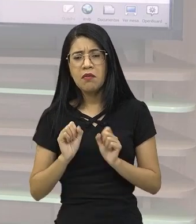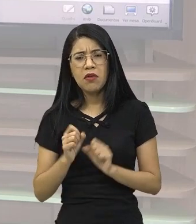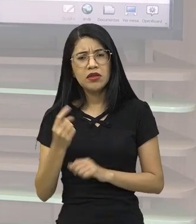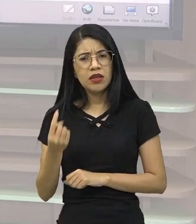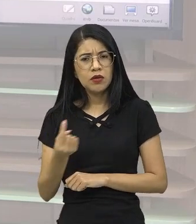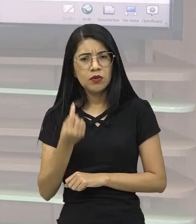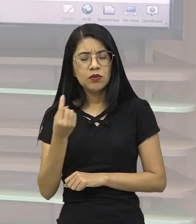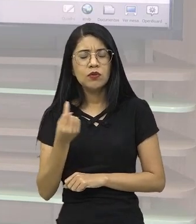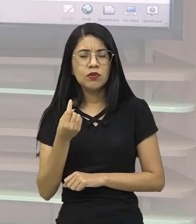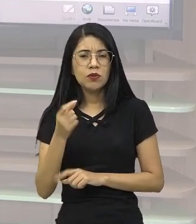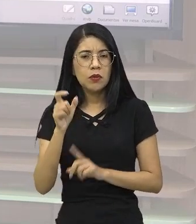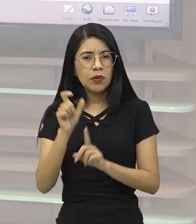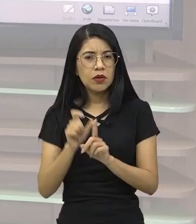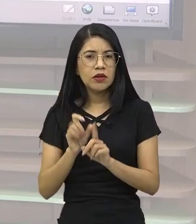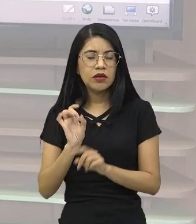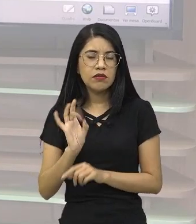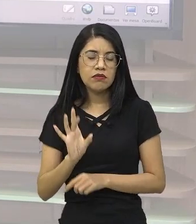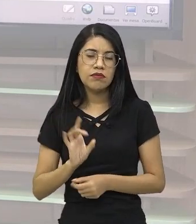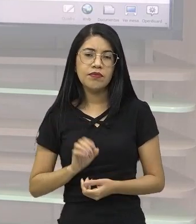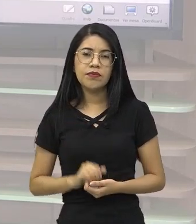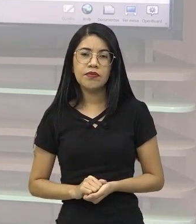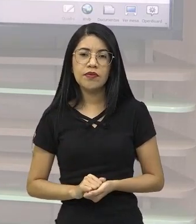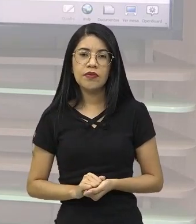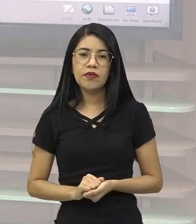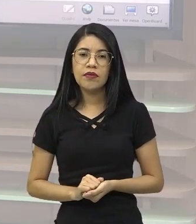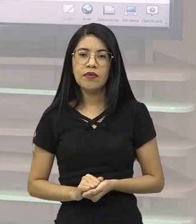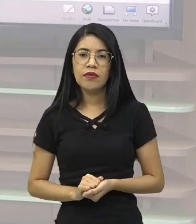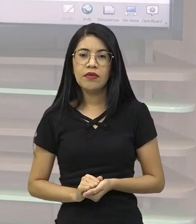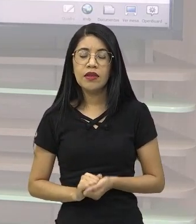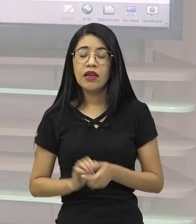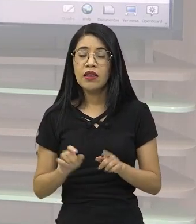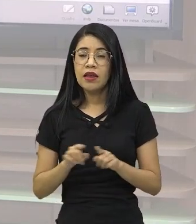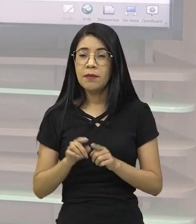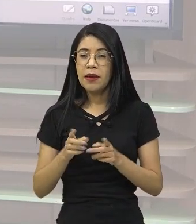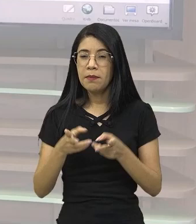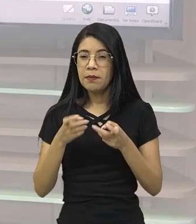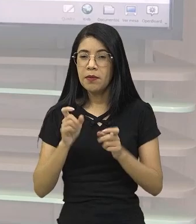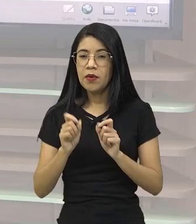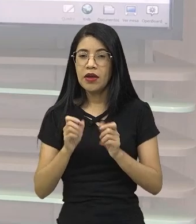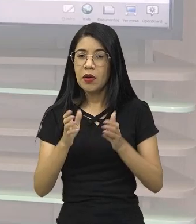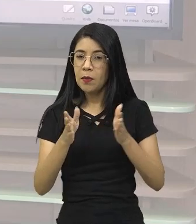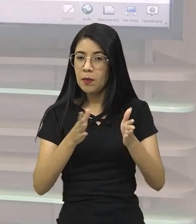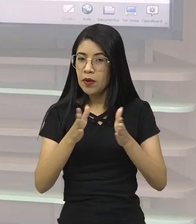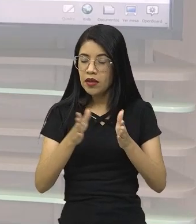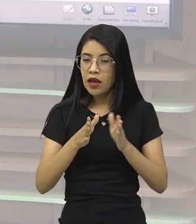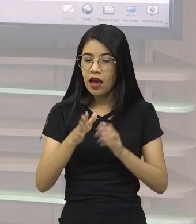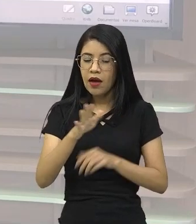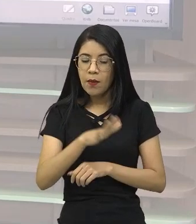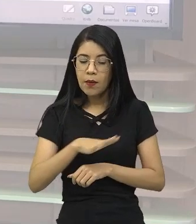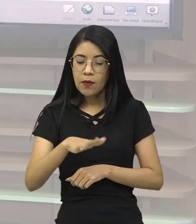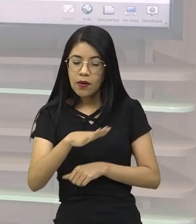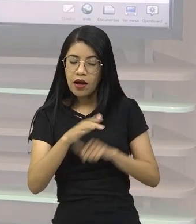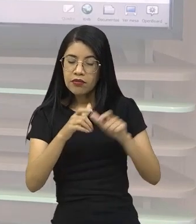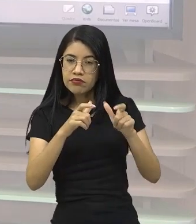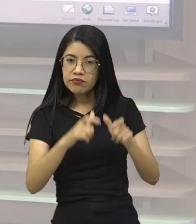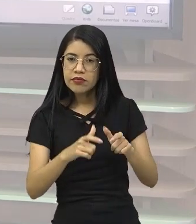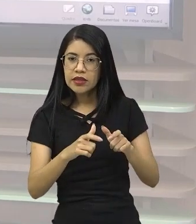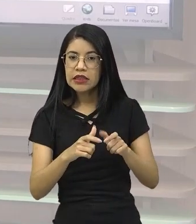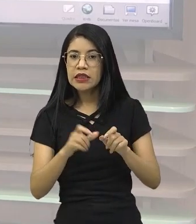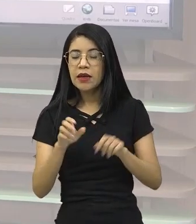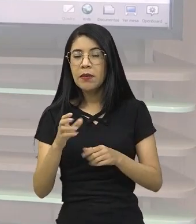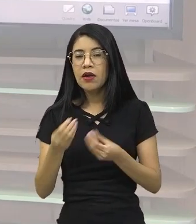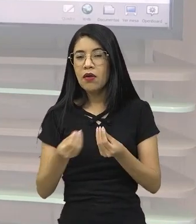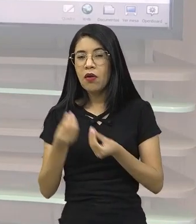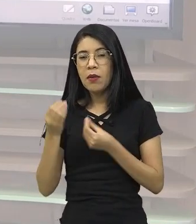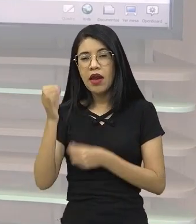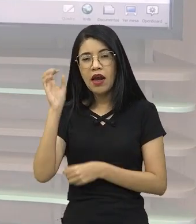Pode. Mas você vai notar o tempo, o espaço e o enredo em si, né? O assunto que está tratando ali